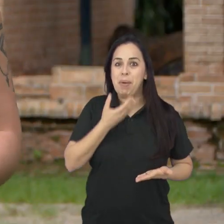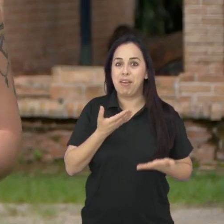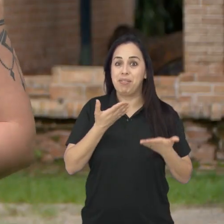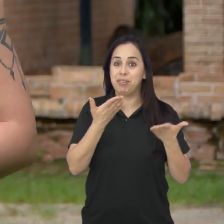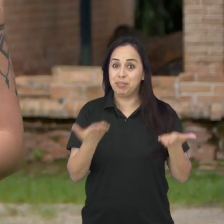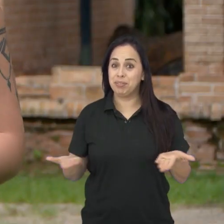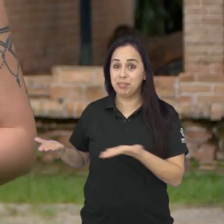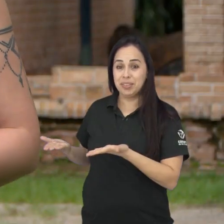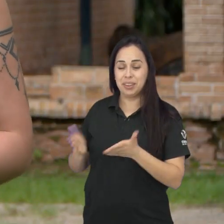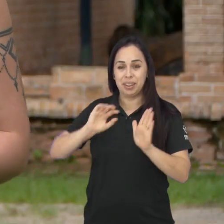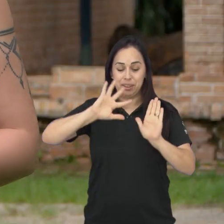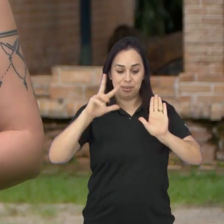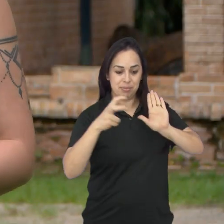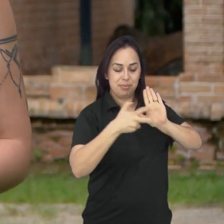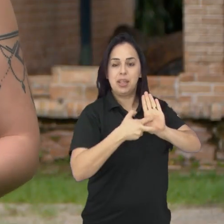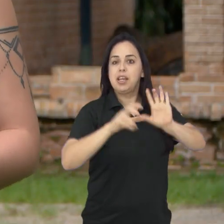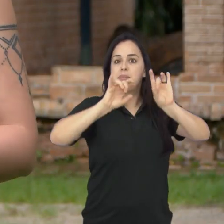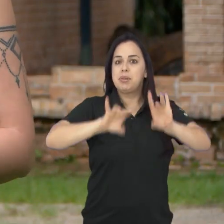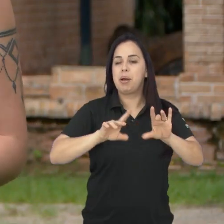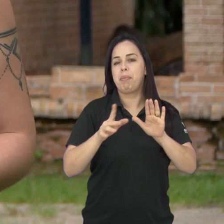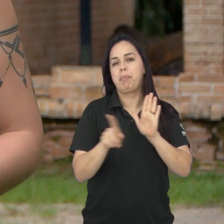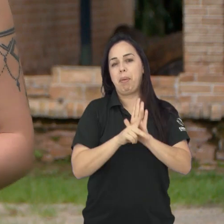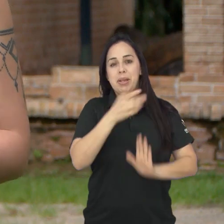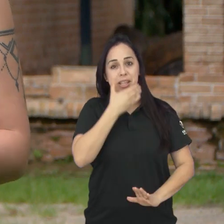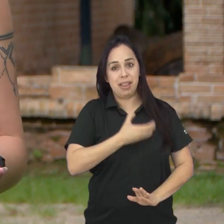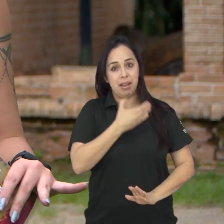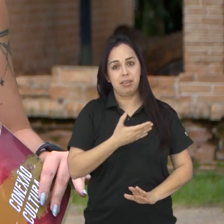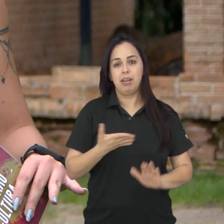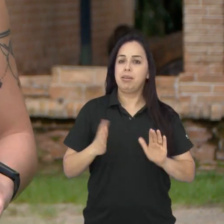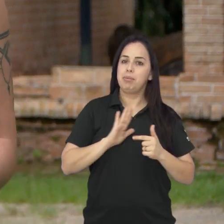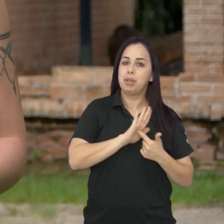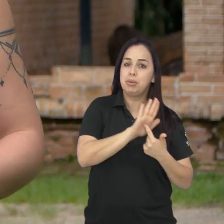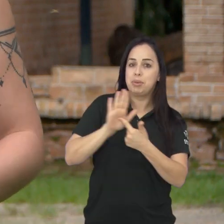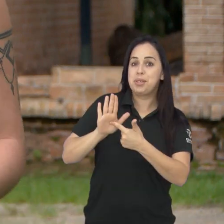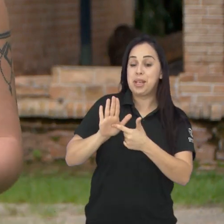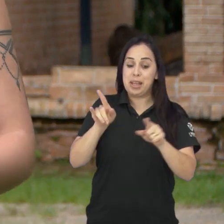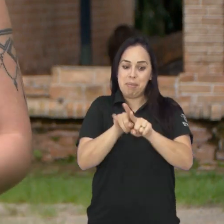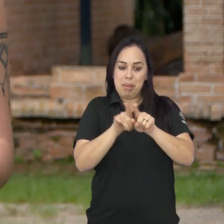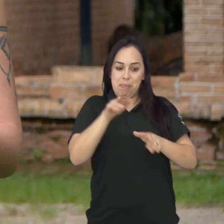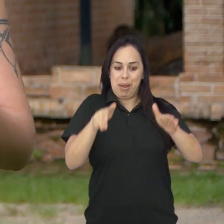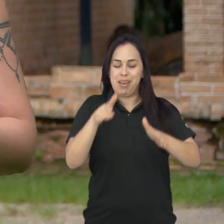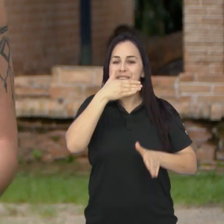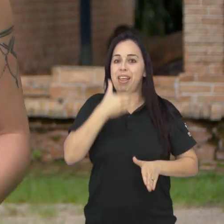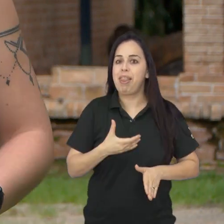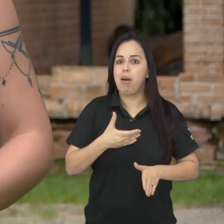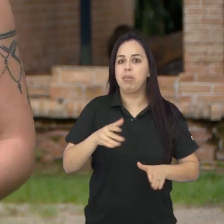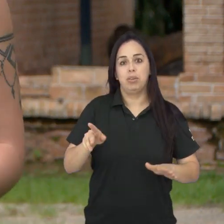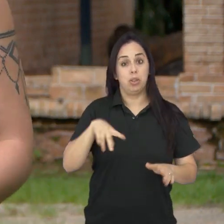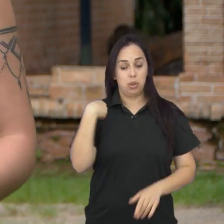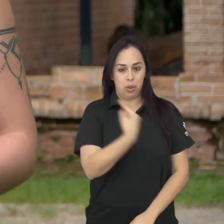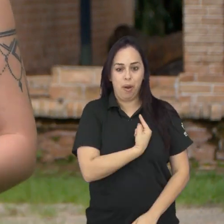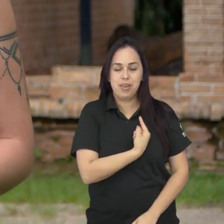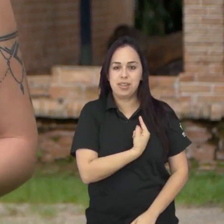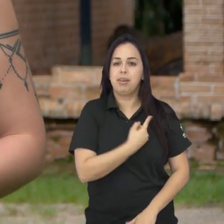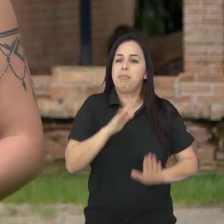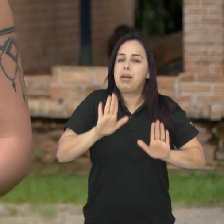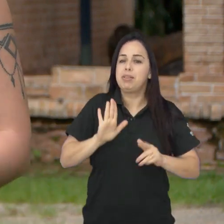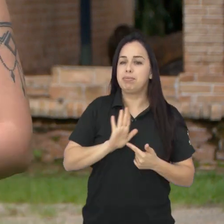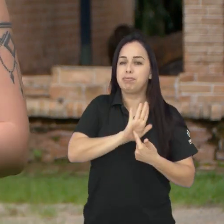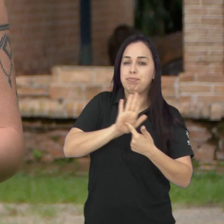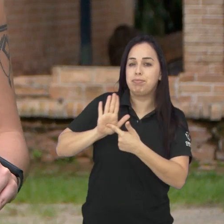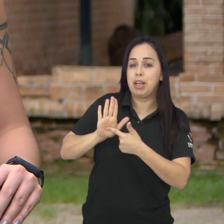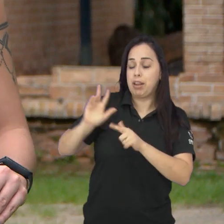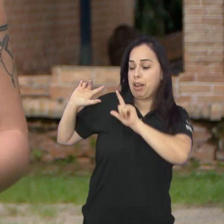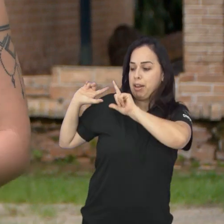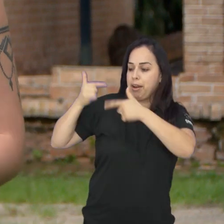Bem-vindo ao Conexão Cultura Especial de Natal. Esse programa é para te deixar no clima do Natal, mas olha, do nosso Natal. Eu vou te mostrar